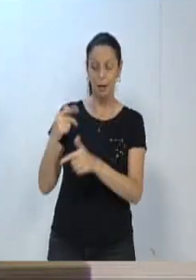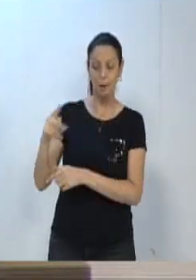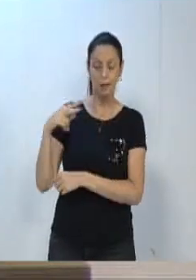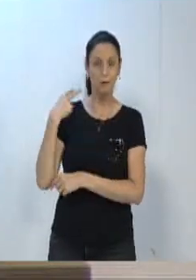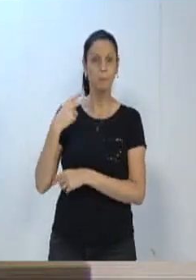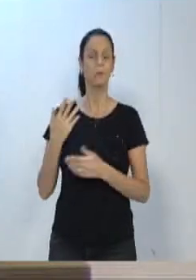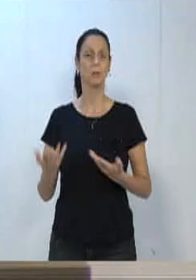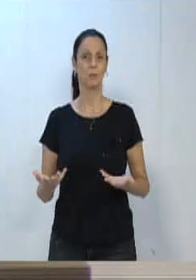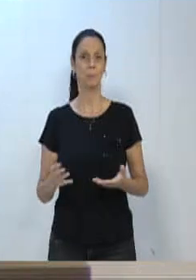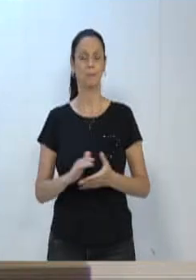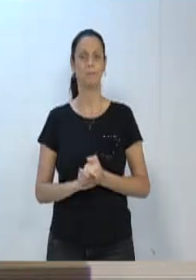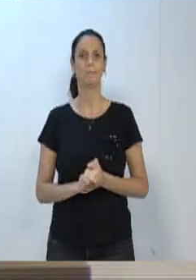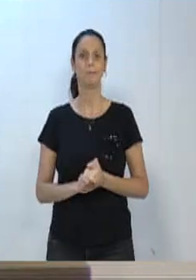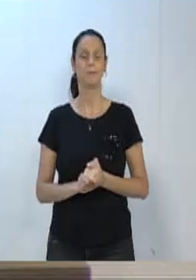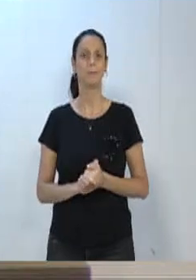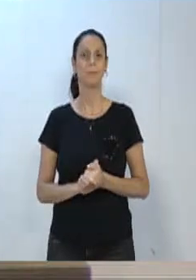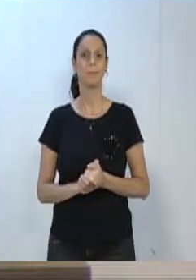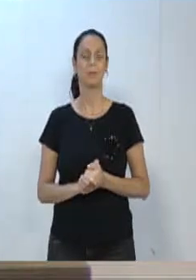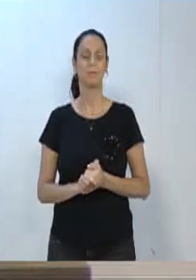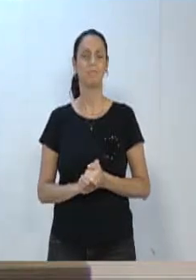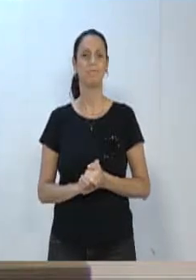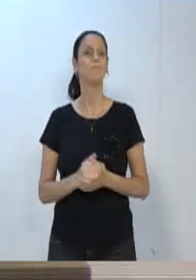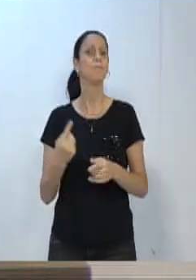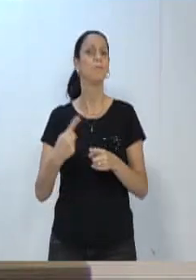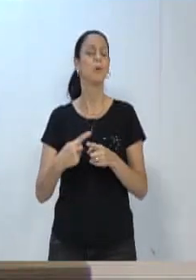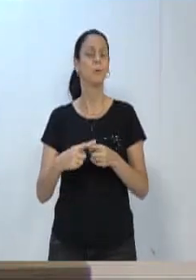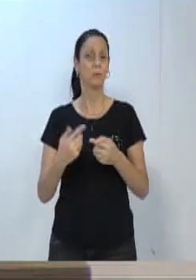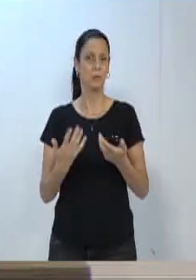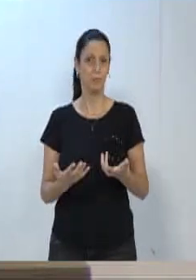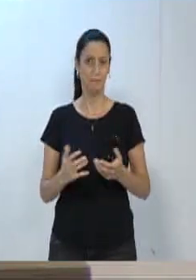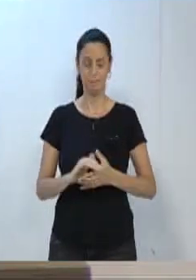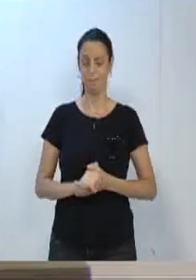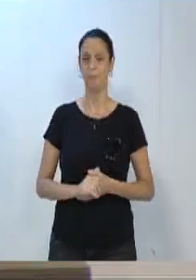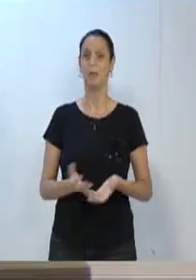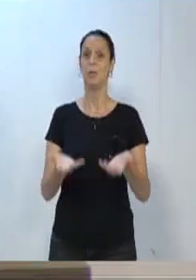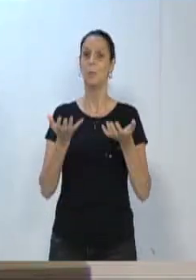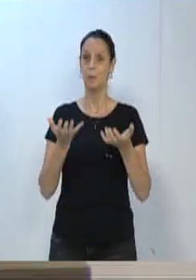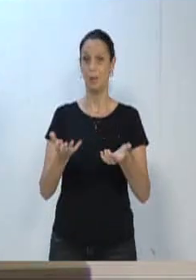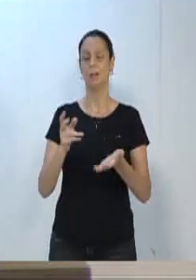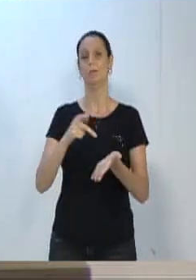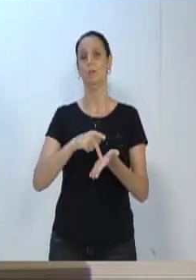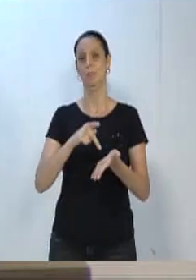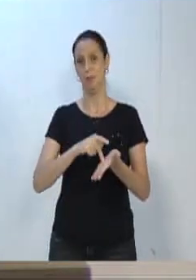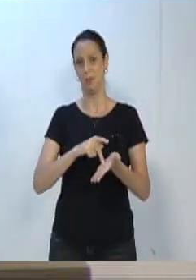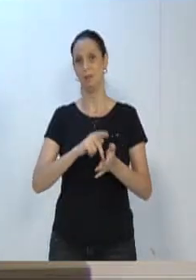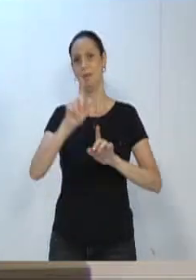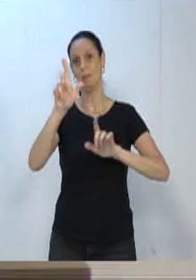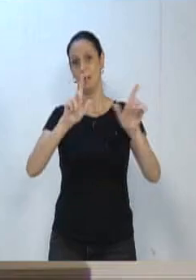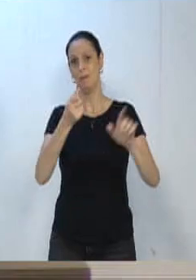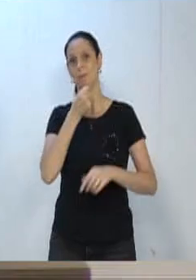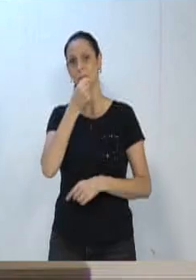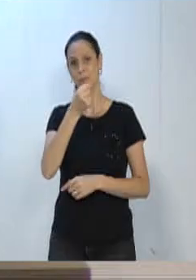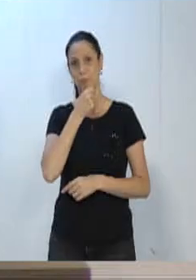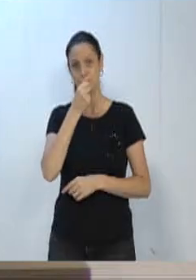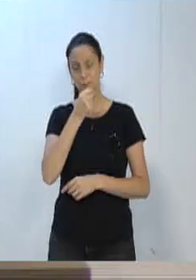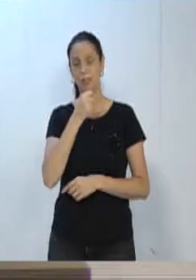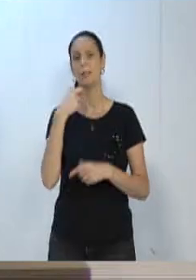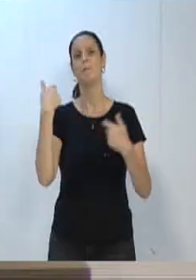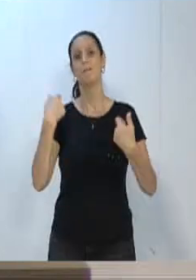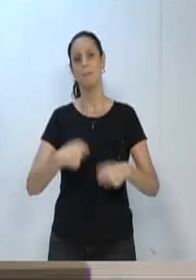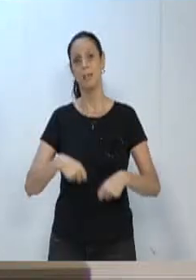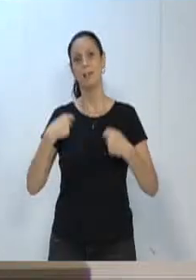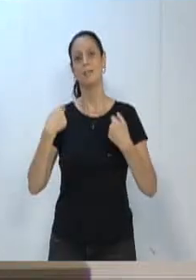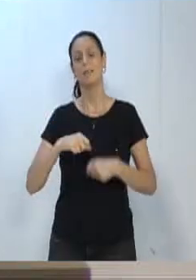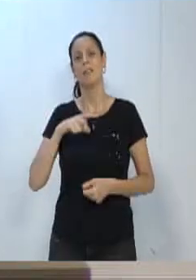eu quero o mínimo de responsabilidade desses cidadãos que às vezes estão atrás do